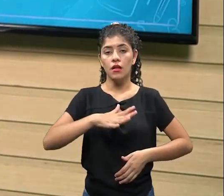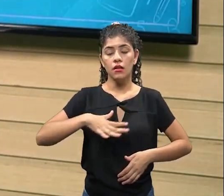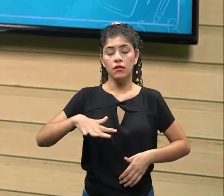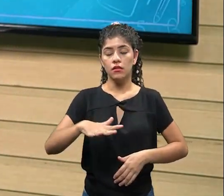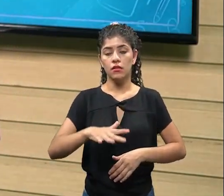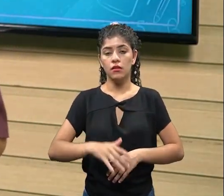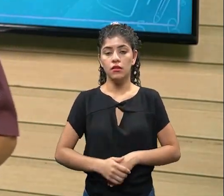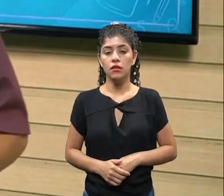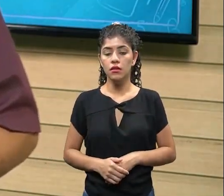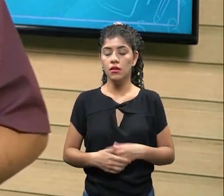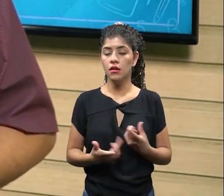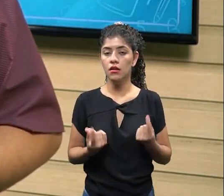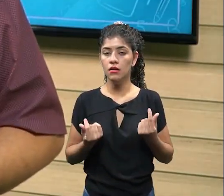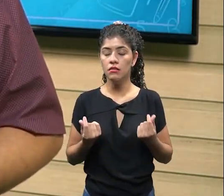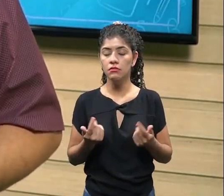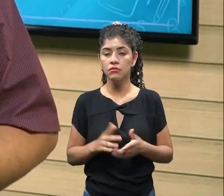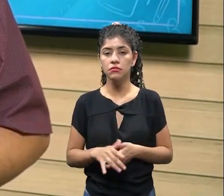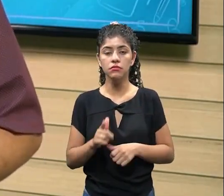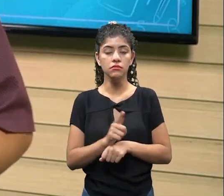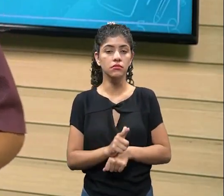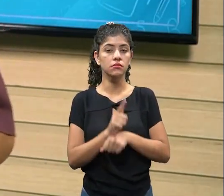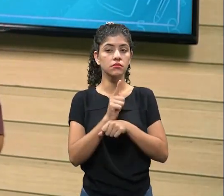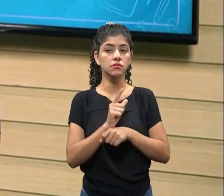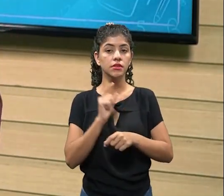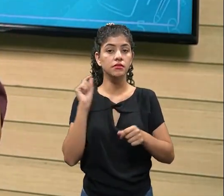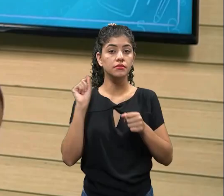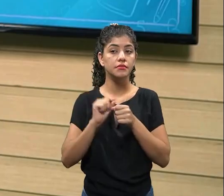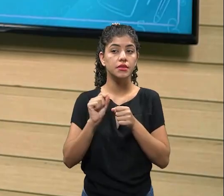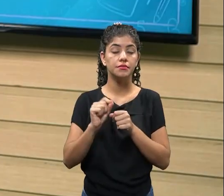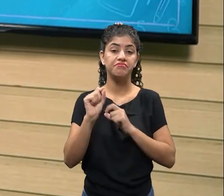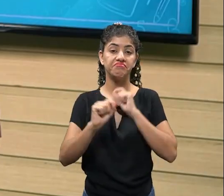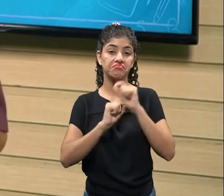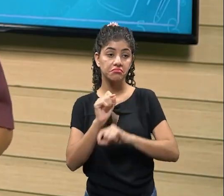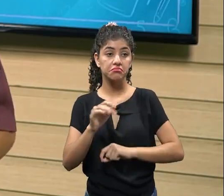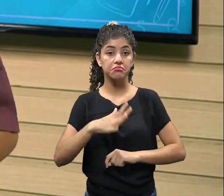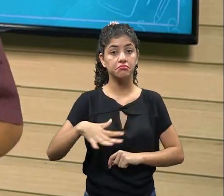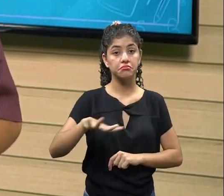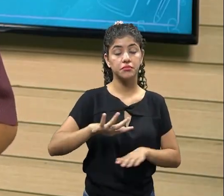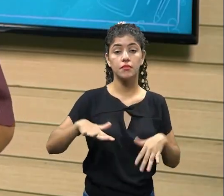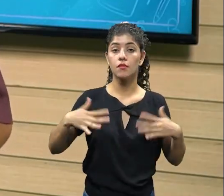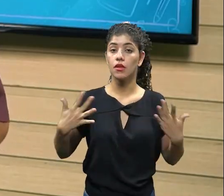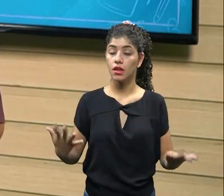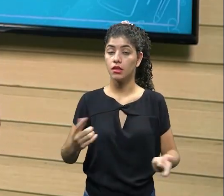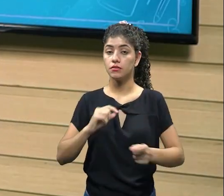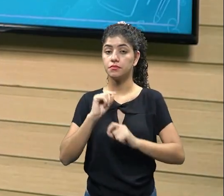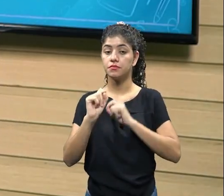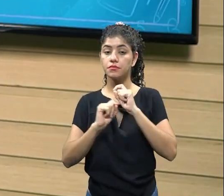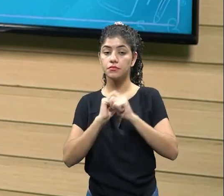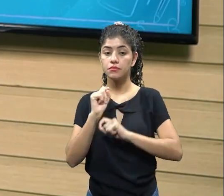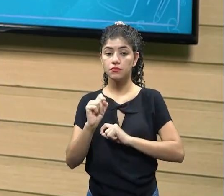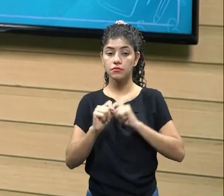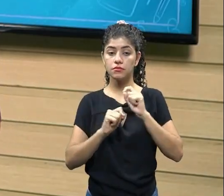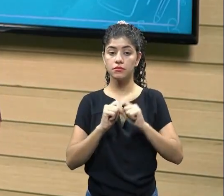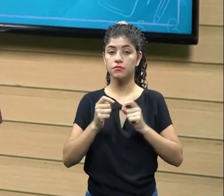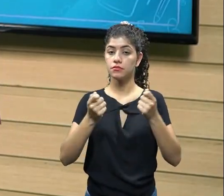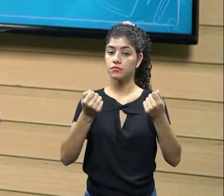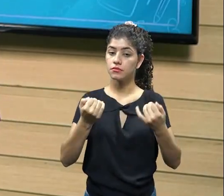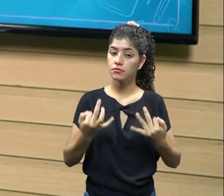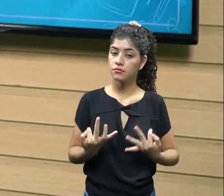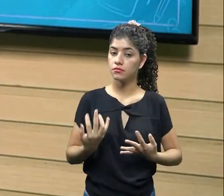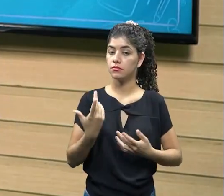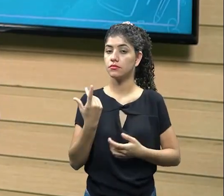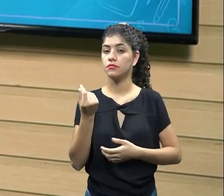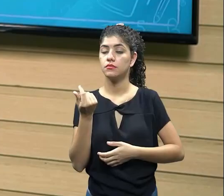área de finanças, o que o gestor financeiro faz, quais são as áreas, o que se trata